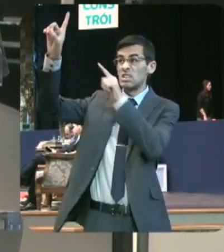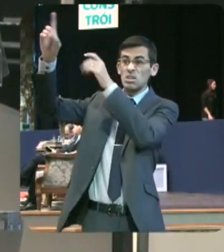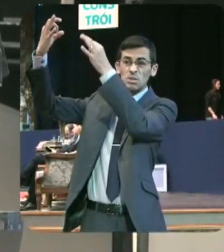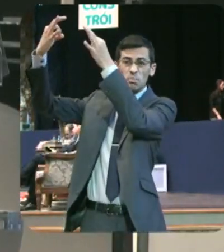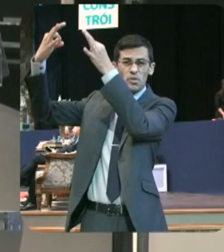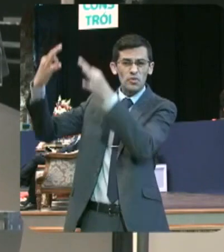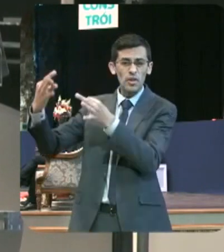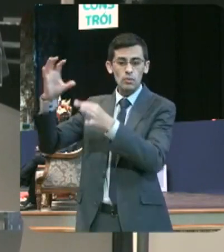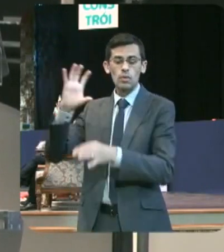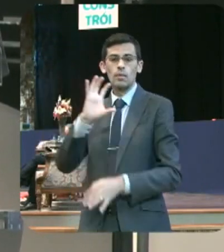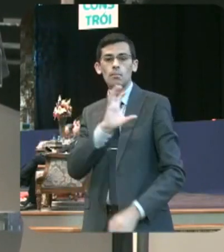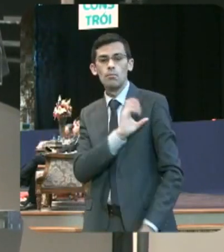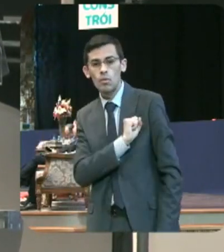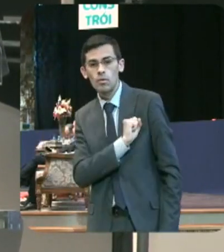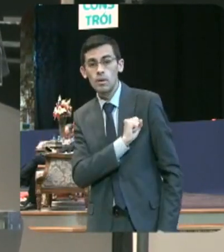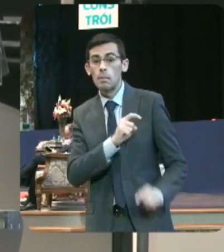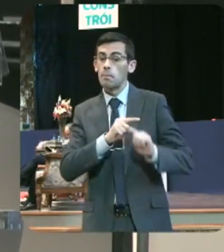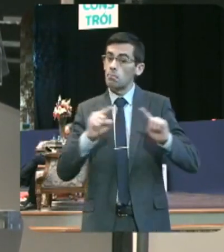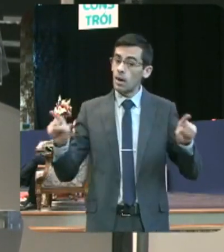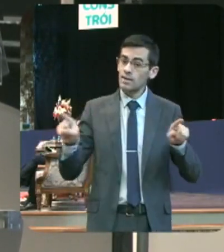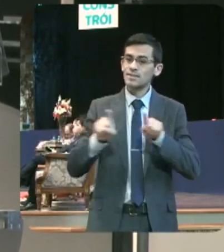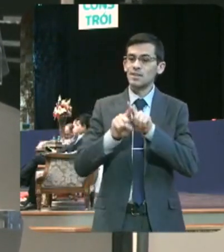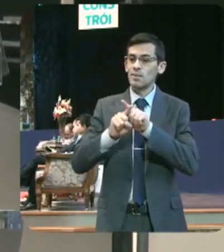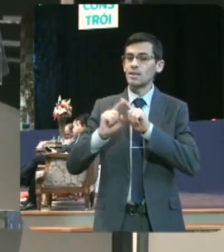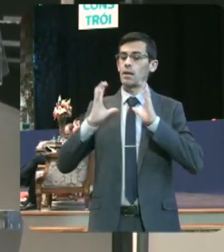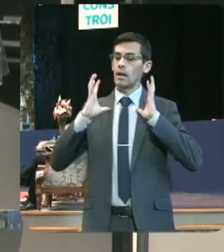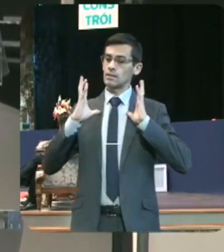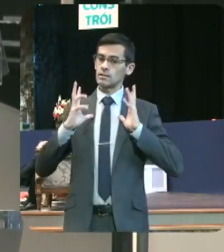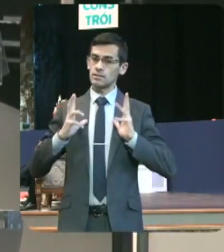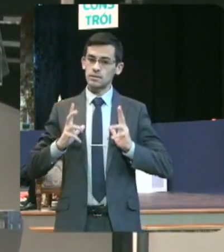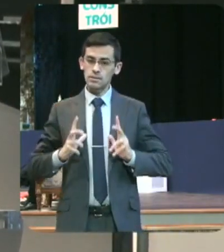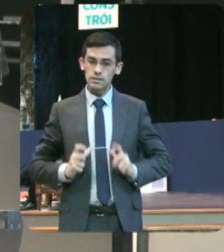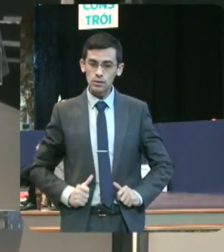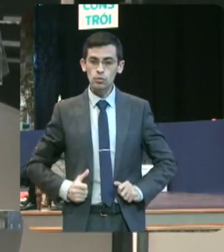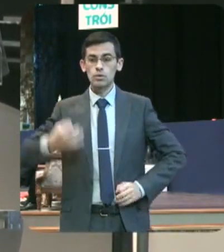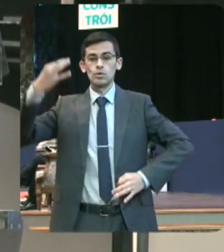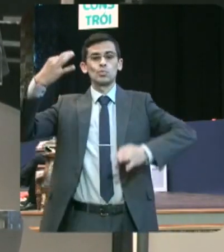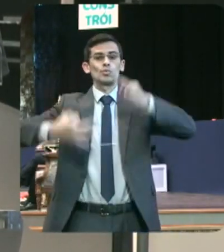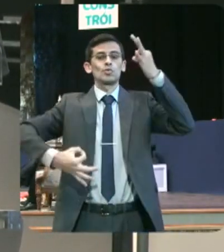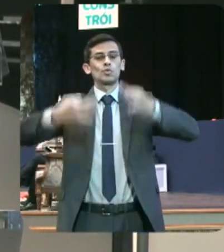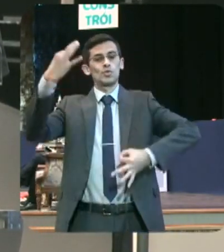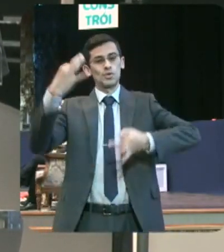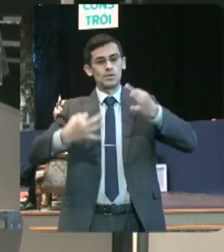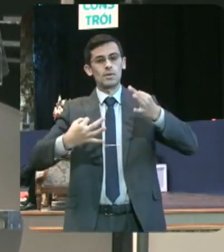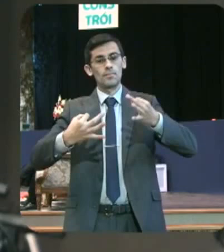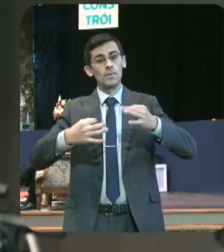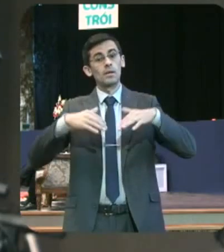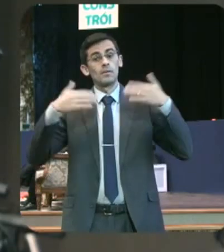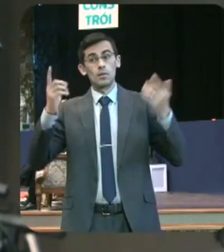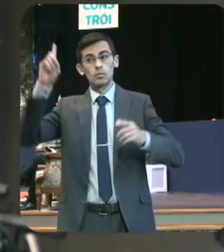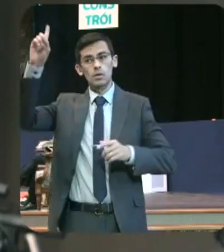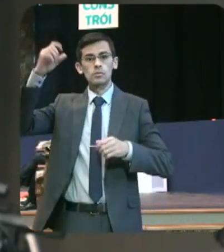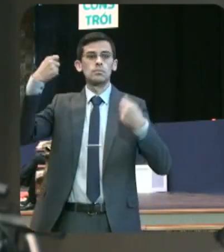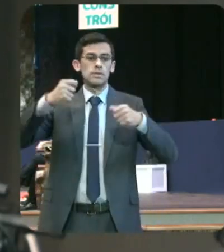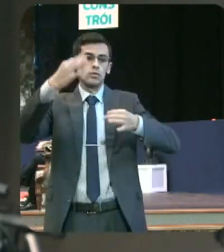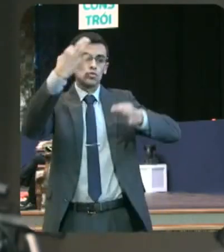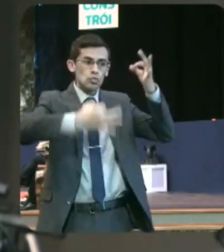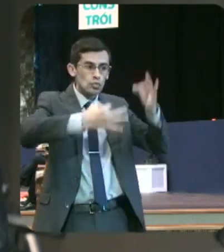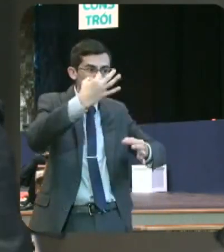perfeito amor, mas é perfeita santidade e justiça. E então Ele tem que